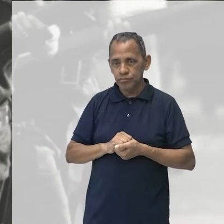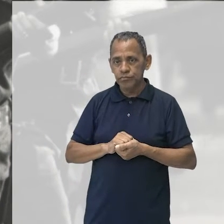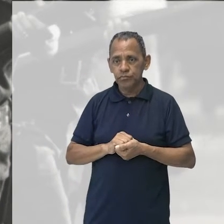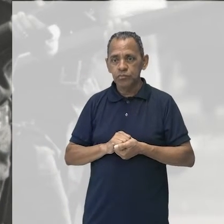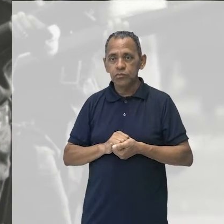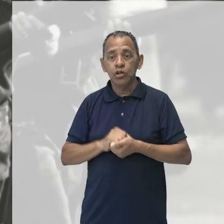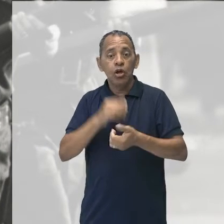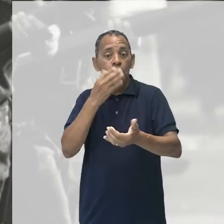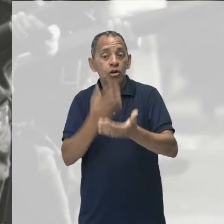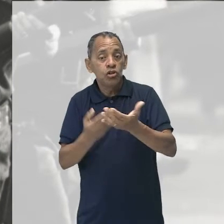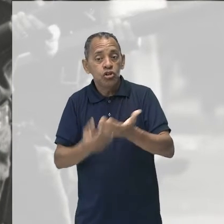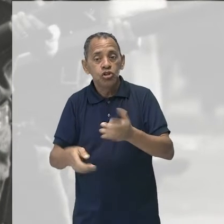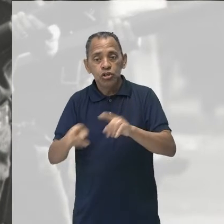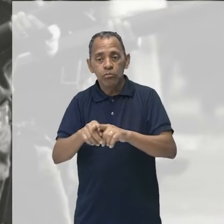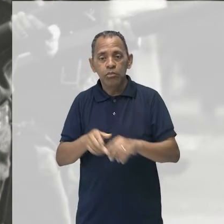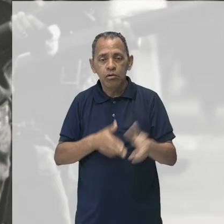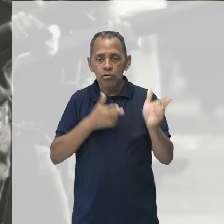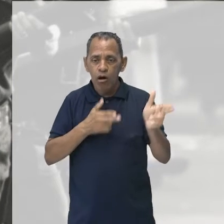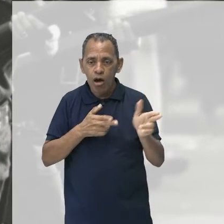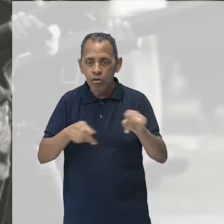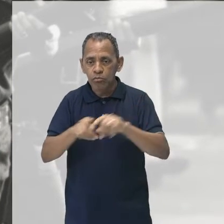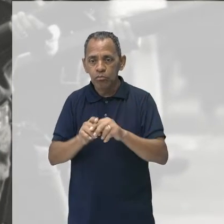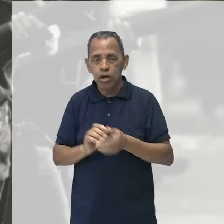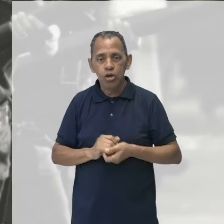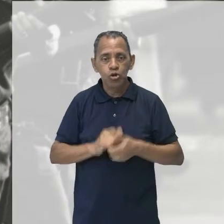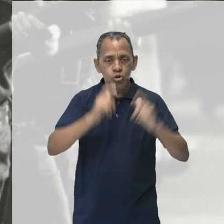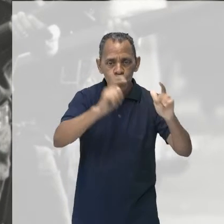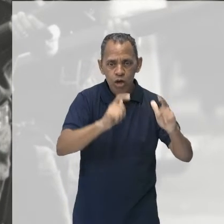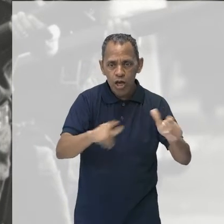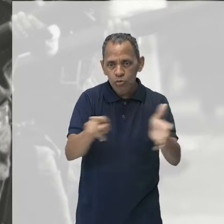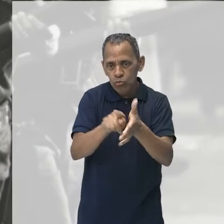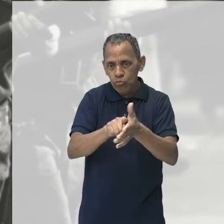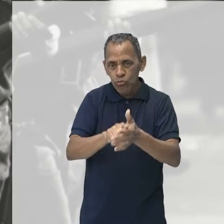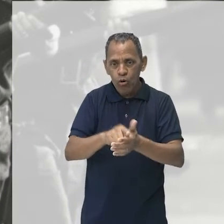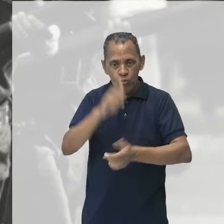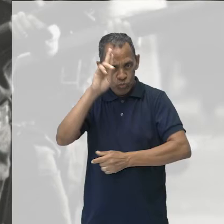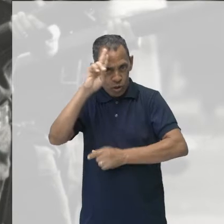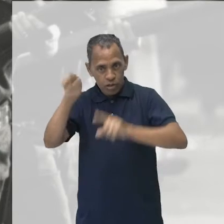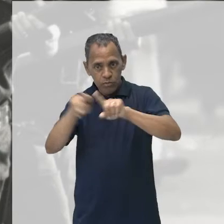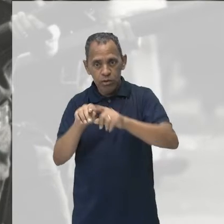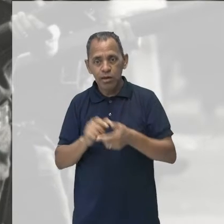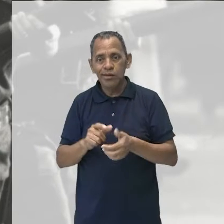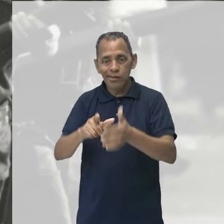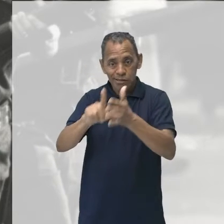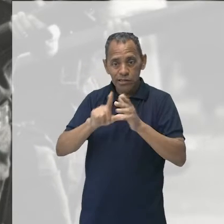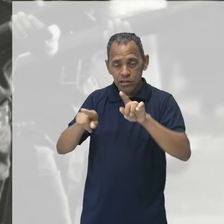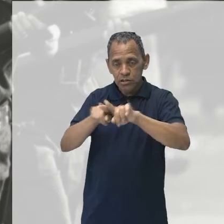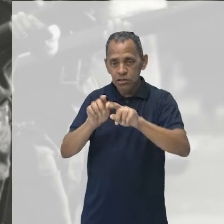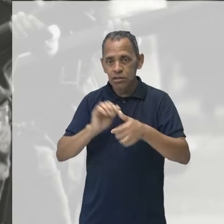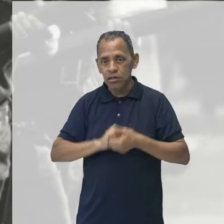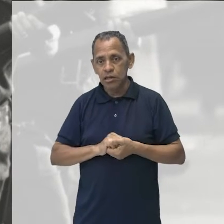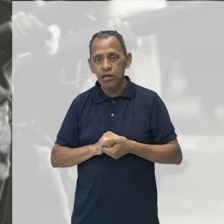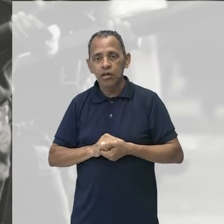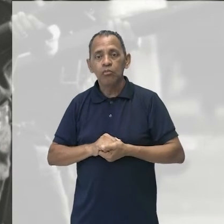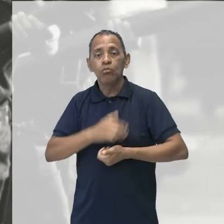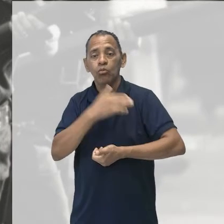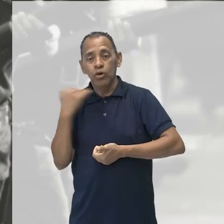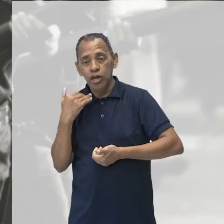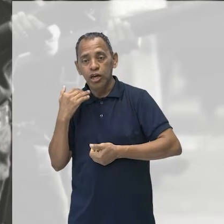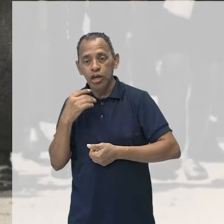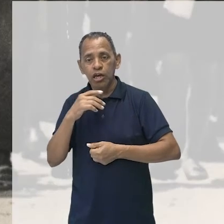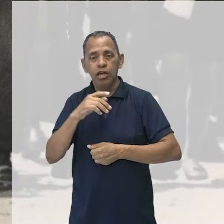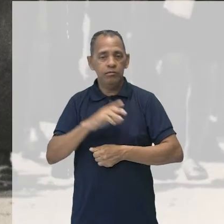de armas na mão. Nos quartéis lhe ensinam uma antiga lição, de morrer pela pátria e viver sem